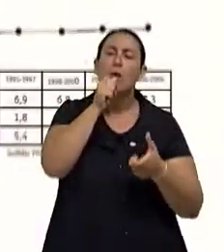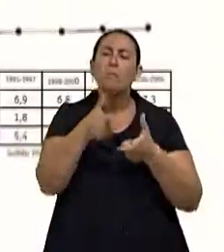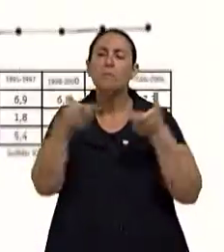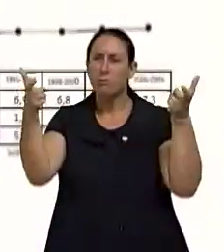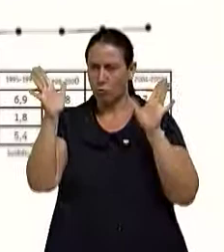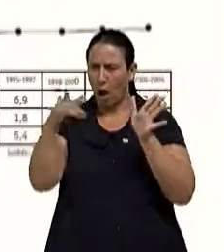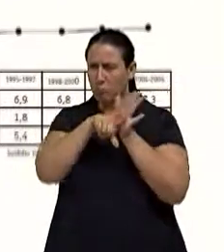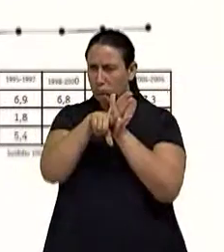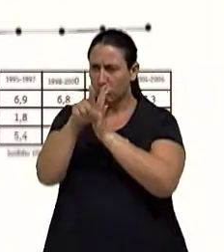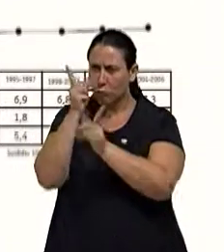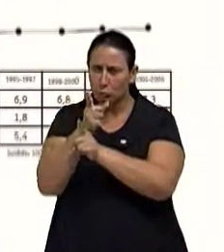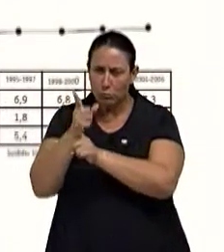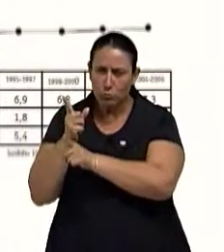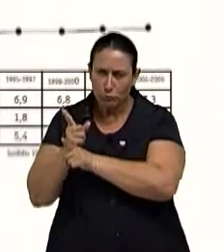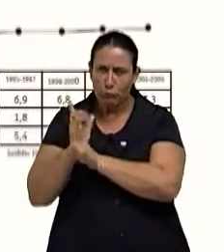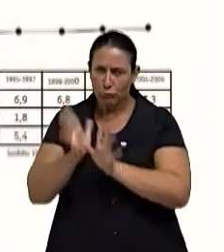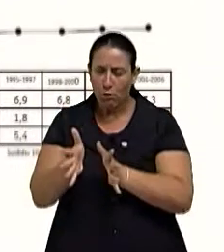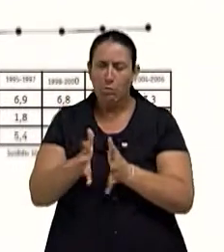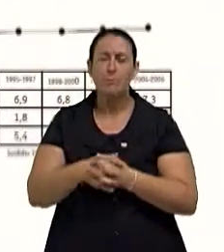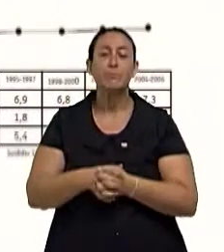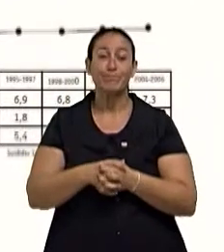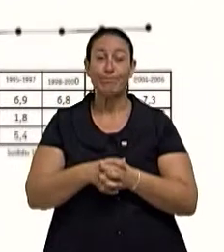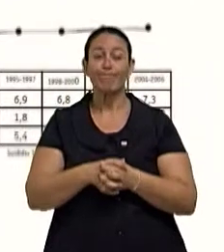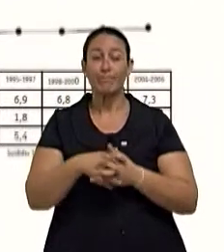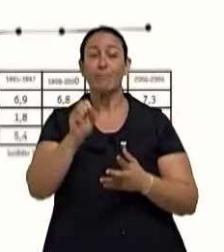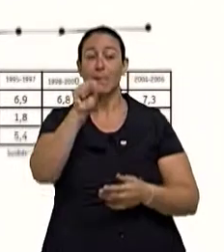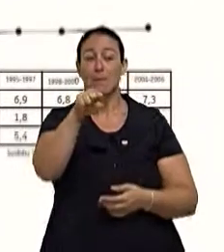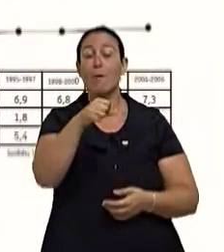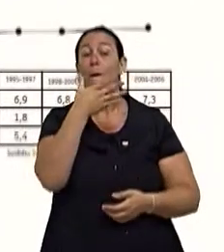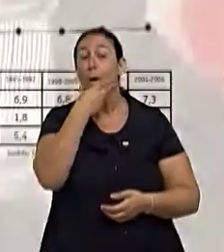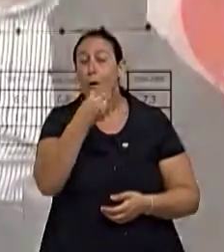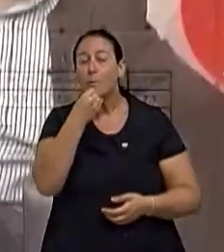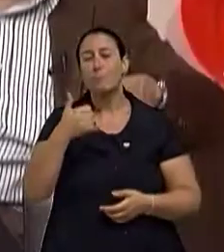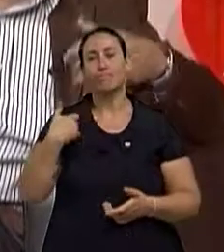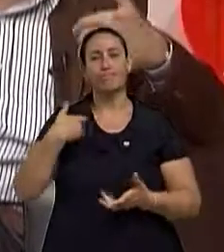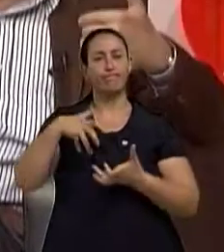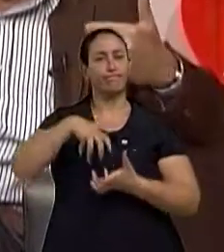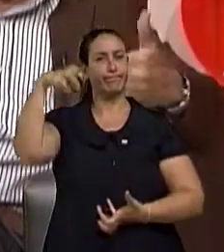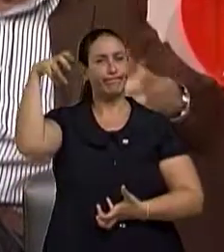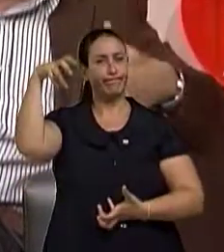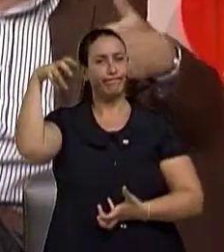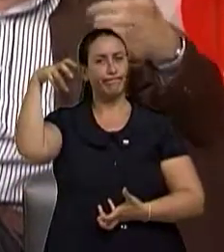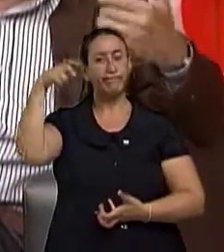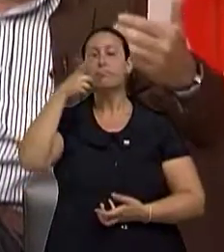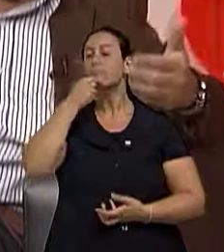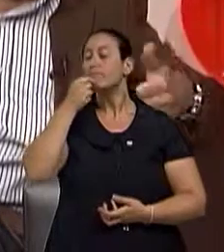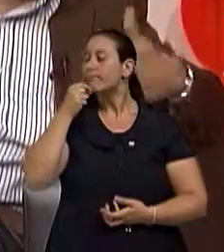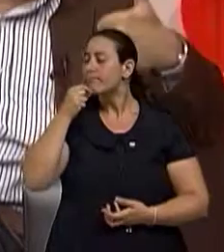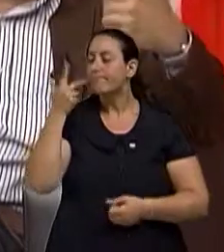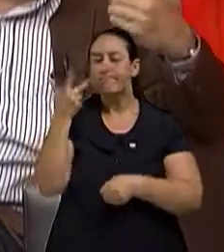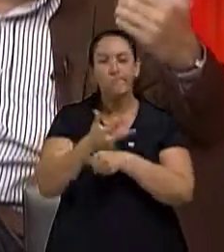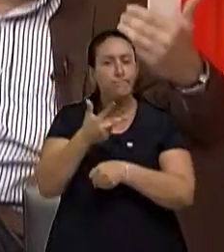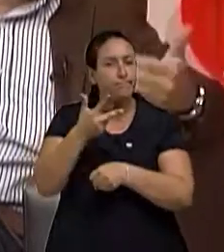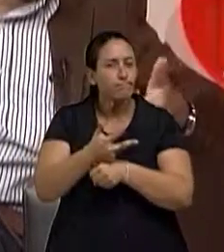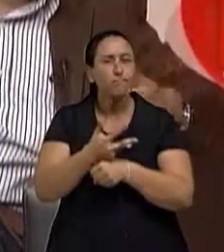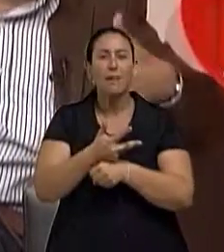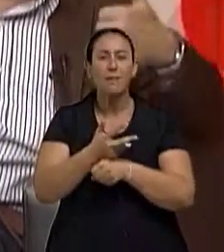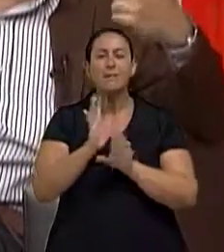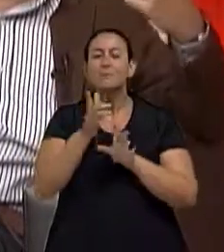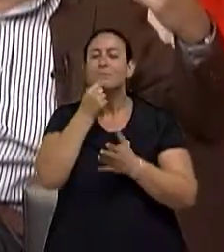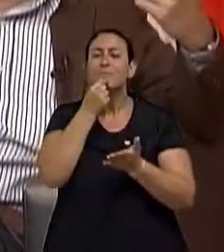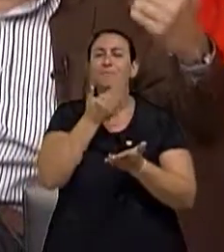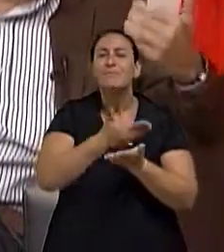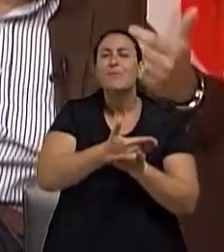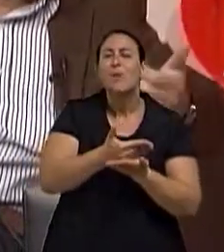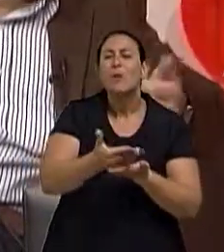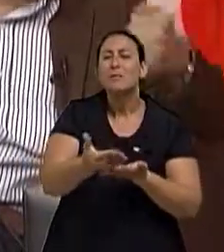doutor? Nos homens... e principalmente mais idosos, né? Onde o indivíduo começa a perder uma série de